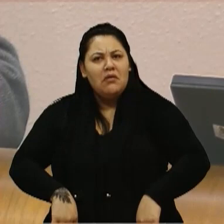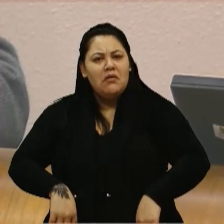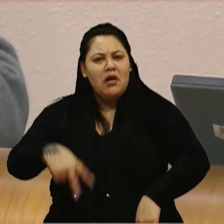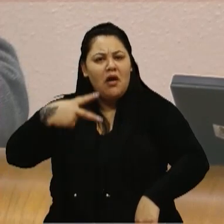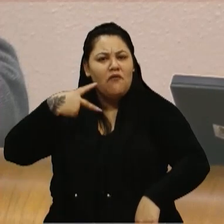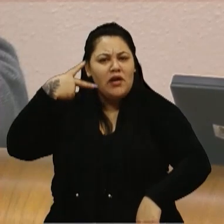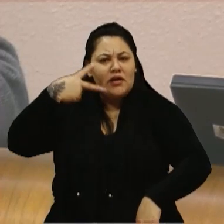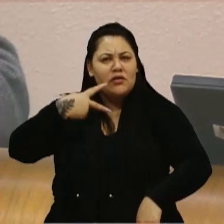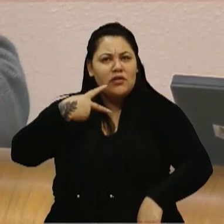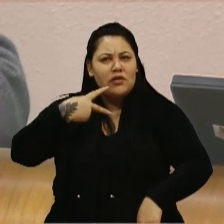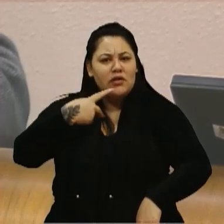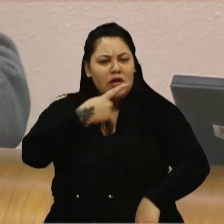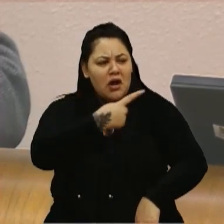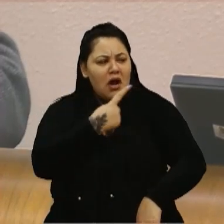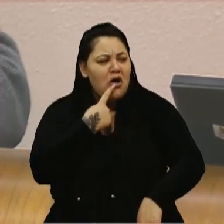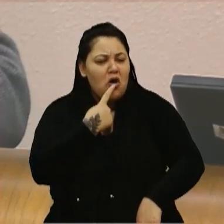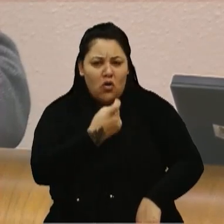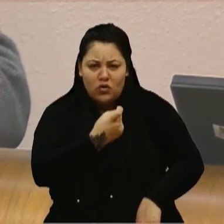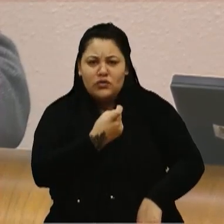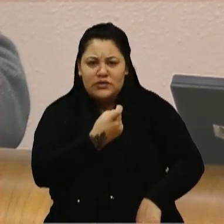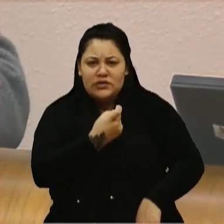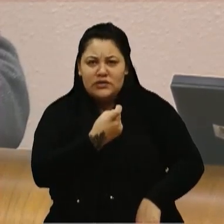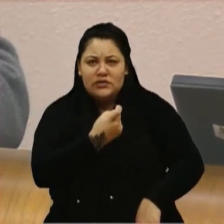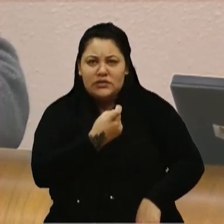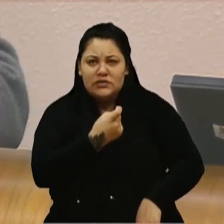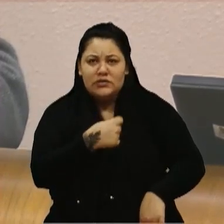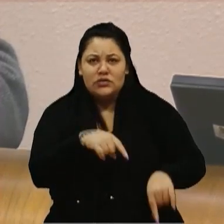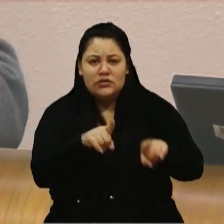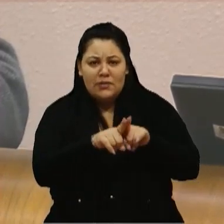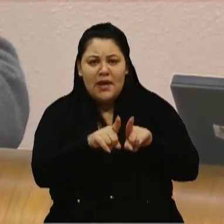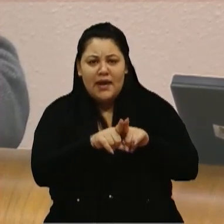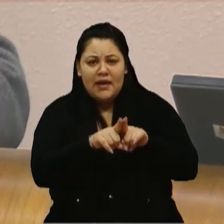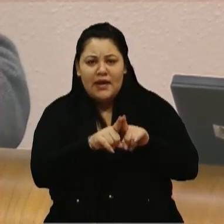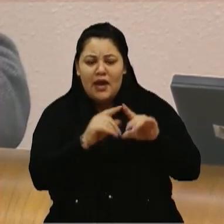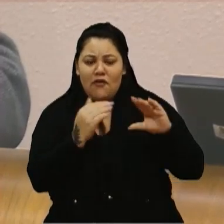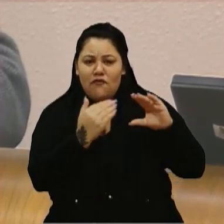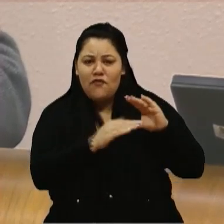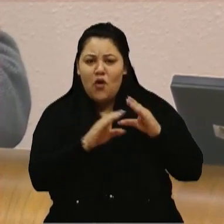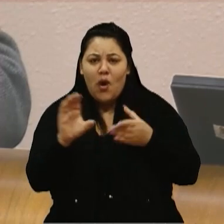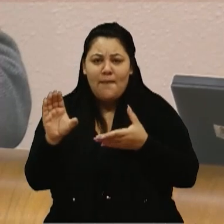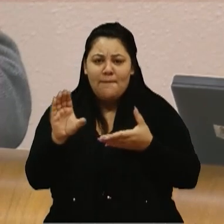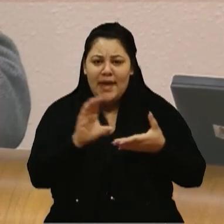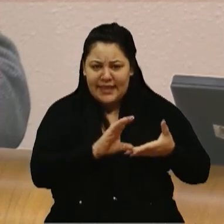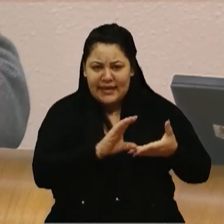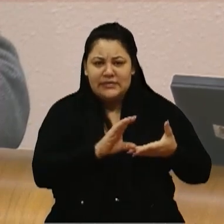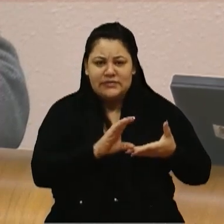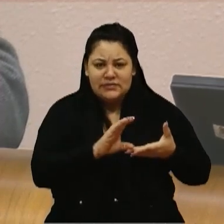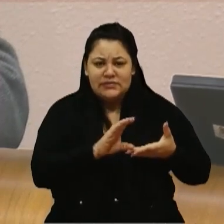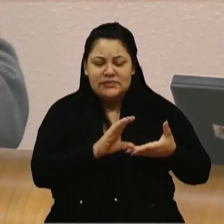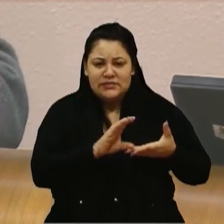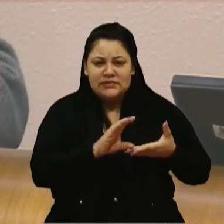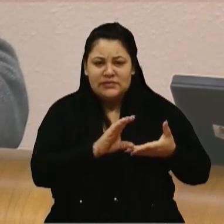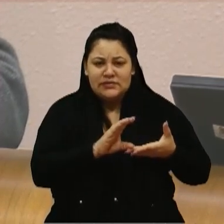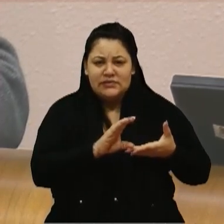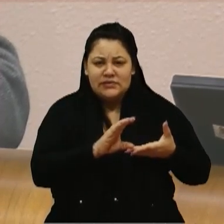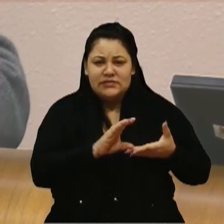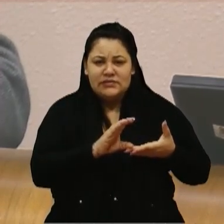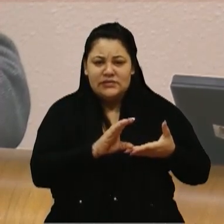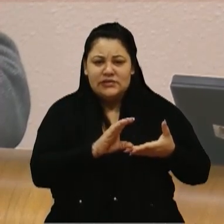vereadora Roselaine Frigieri, inclusive, destinou também uma parte de uma emenda que era lá para o